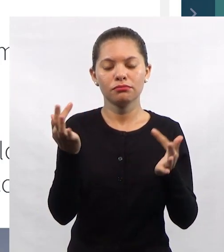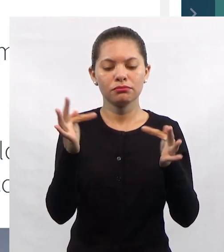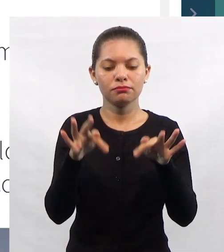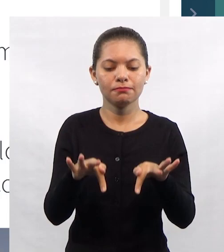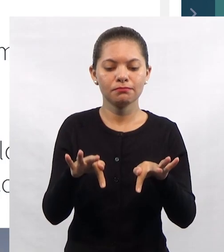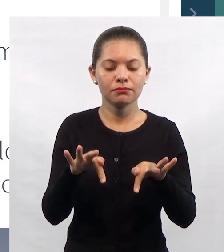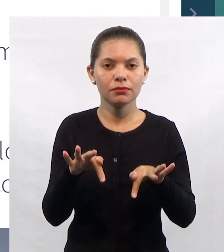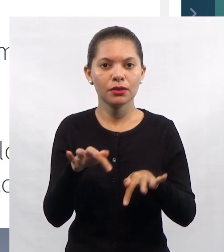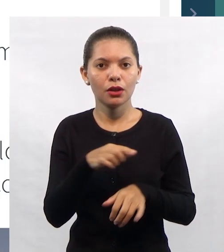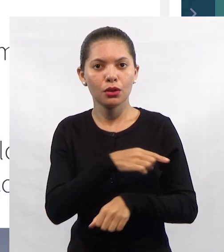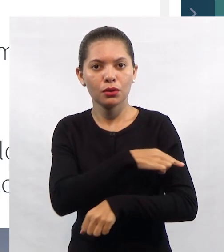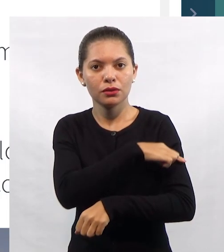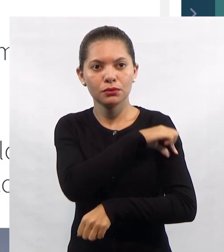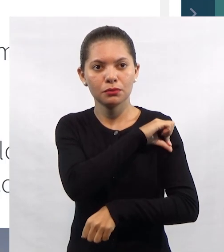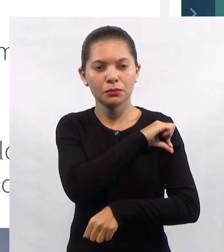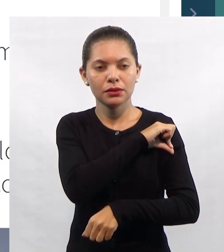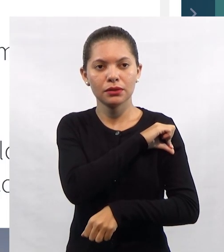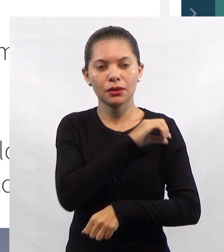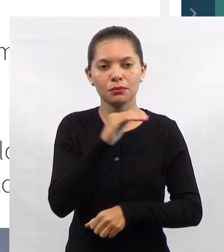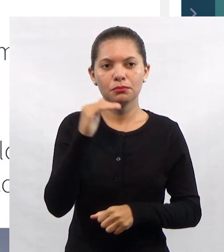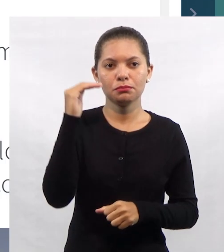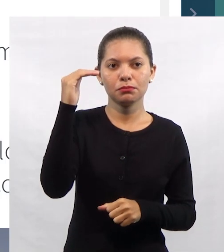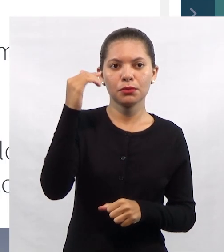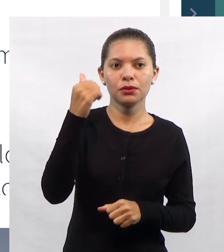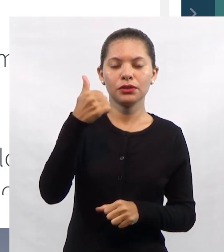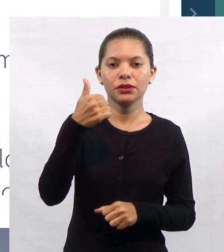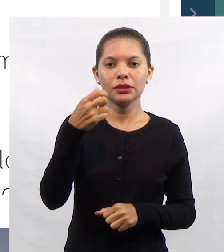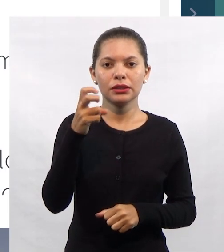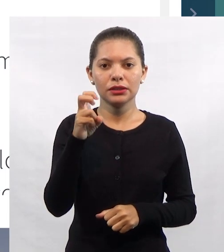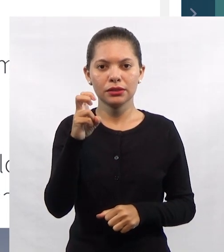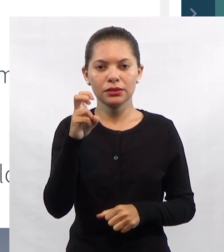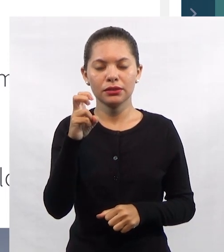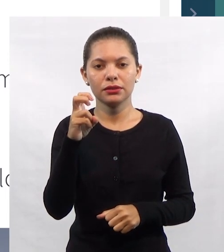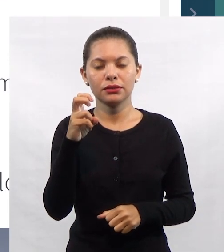para os maiores de 15 anos. Inciso 2.